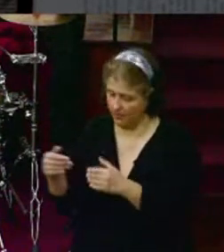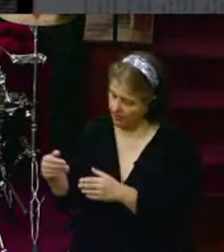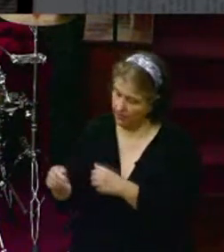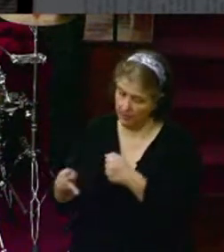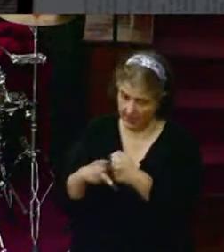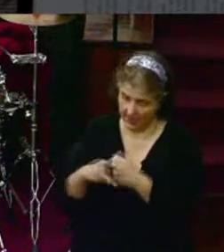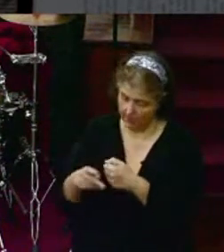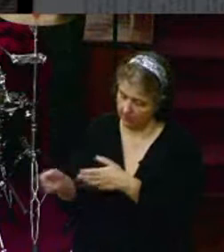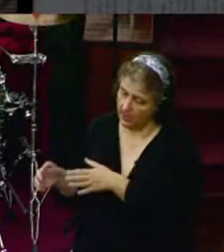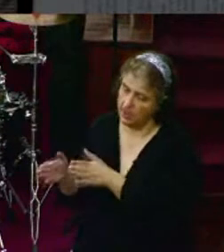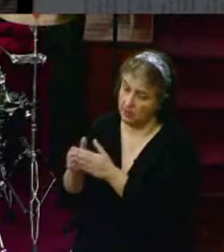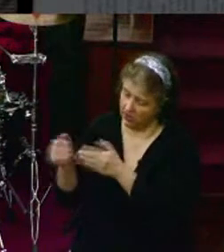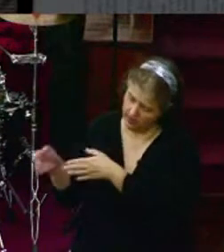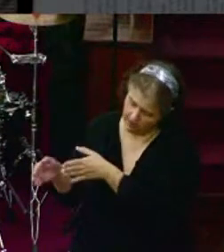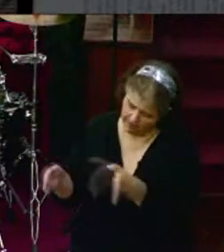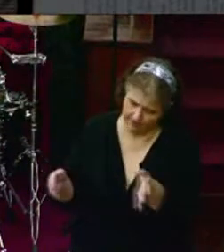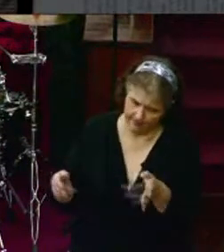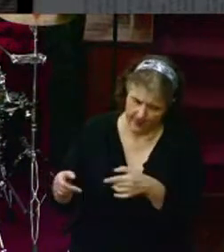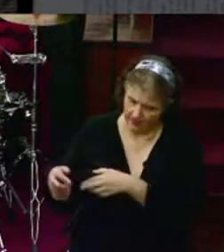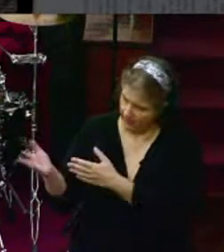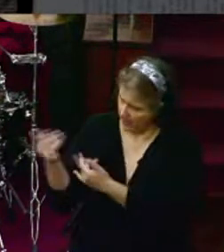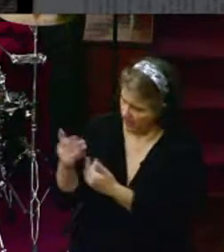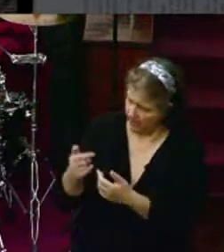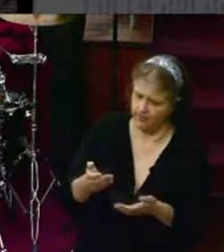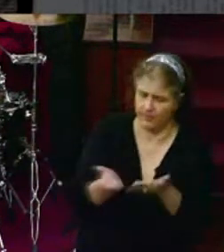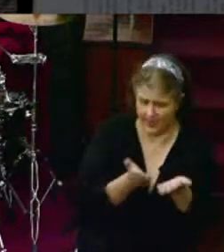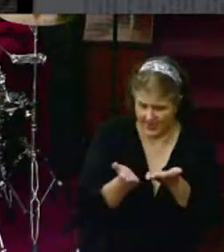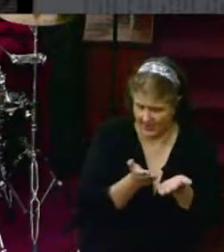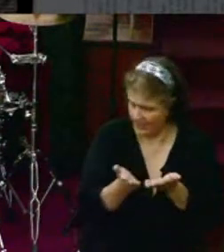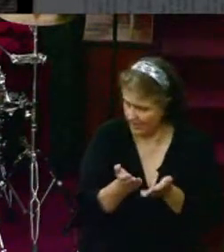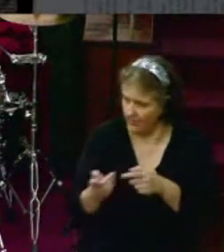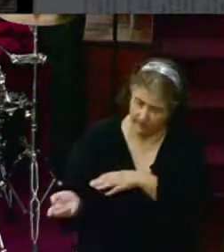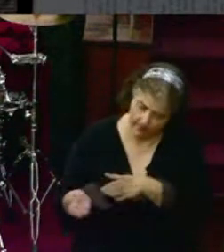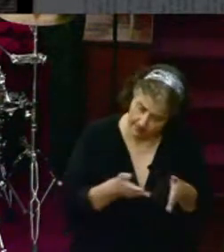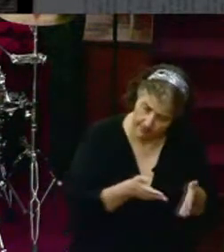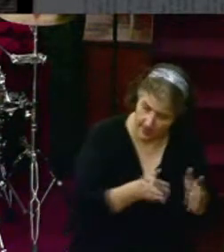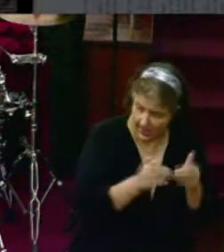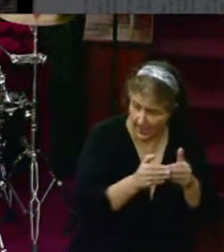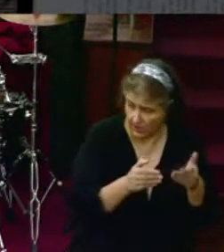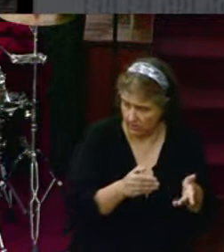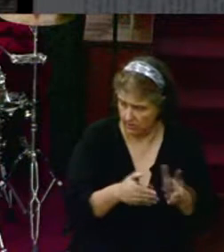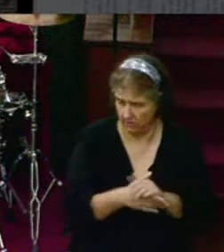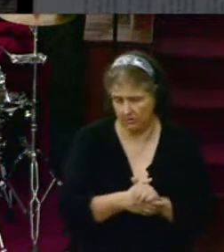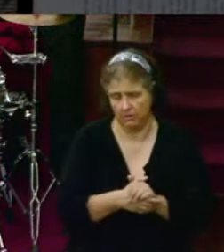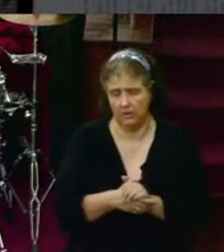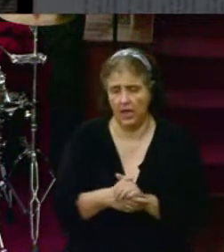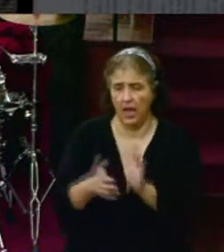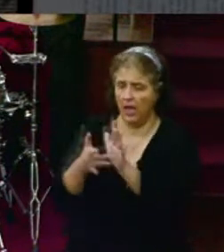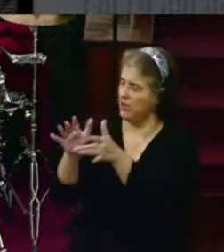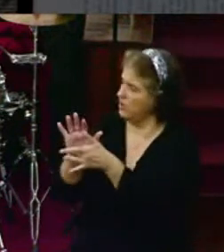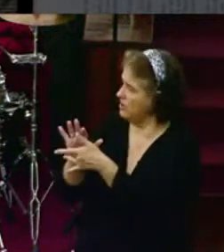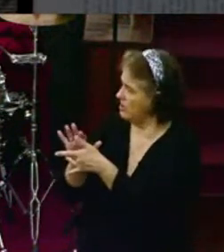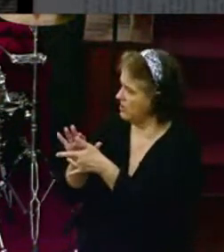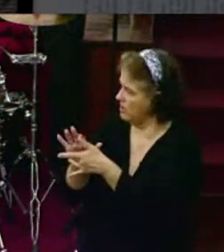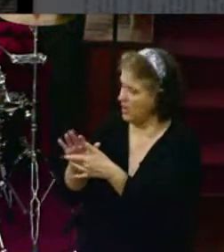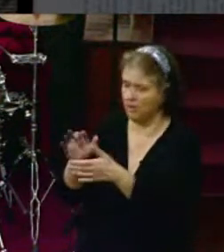seu servo. Estes, chegando-se a Jesus, com instância lhe suplicaram, dizendo: ele é